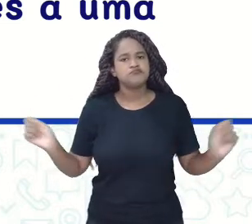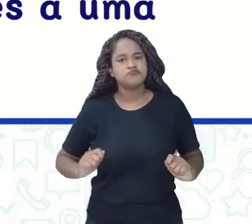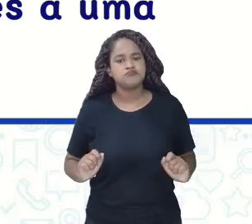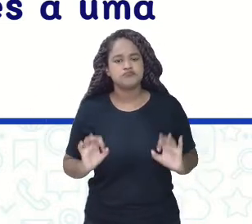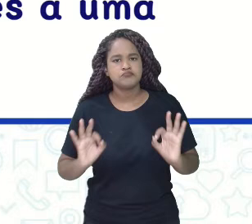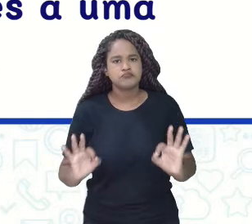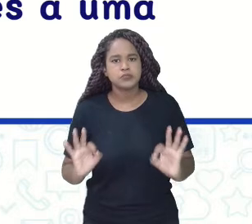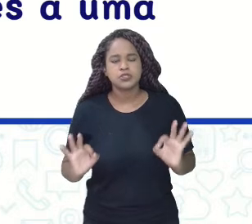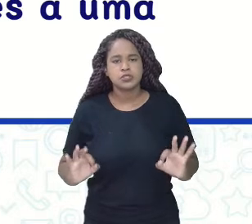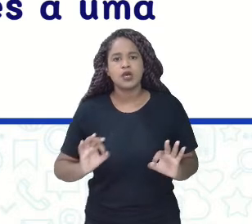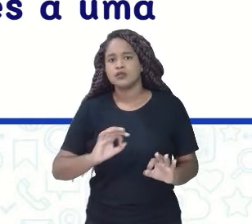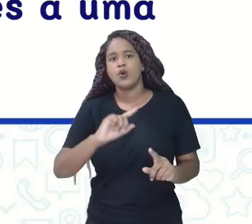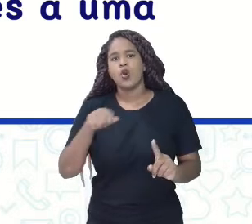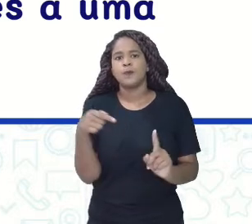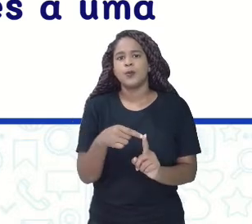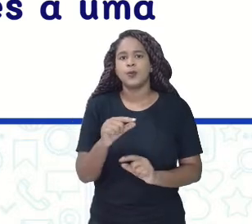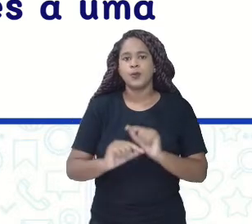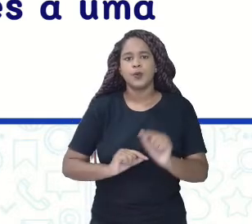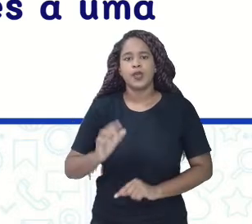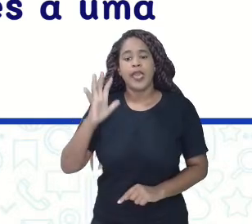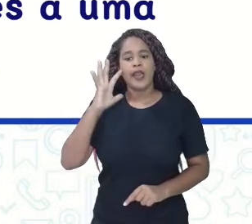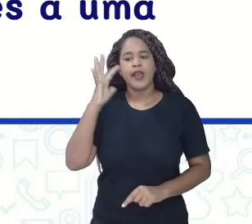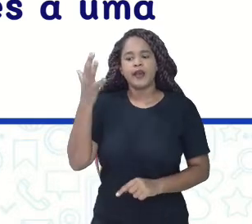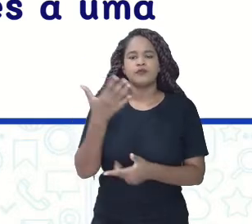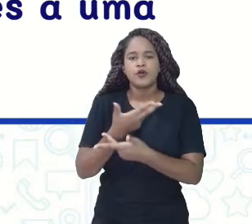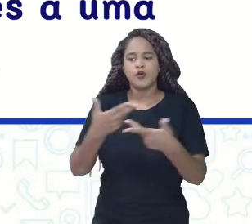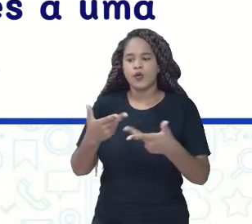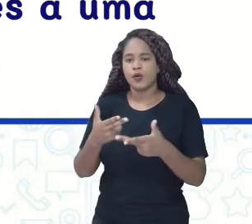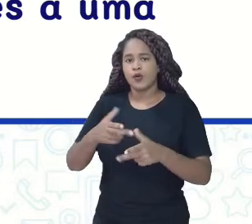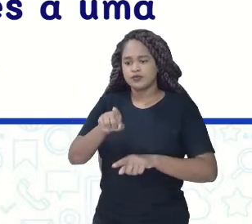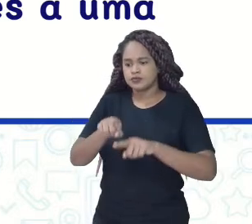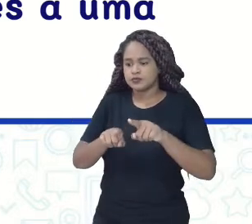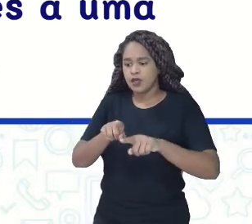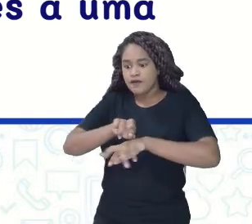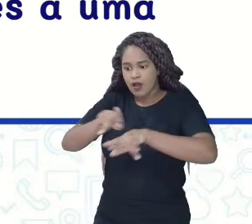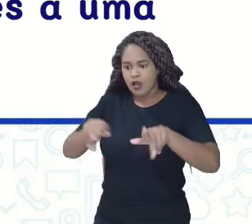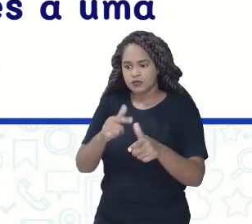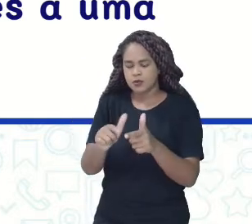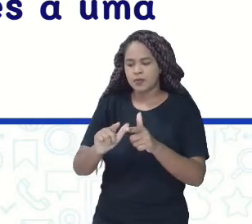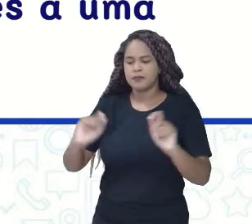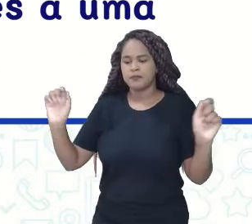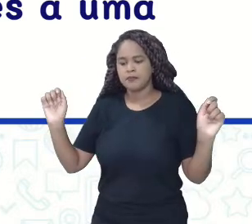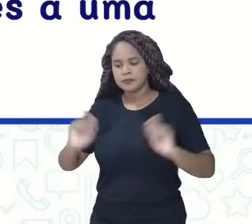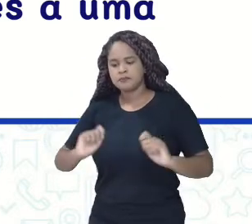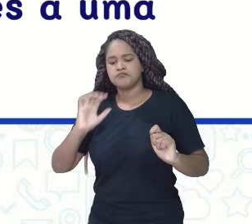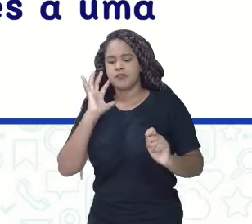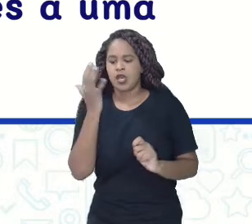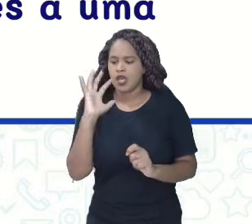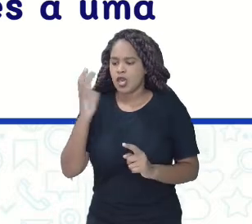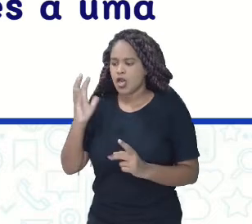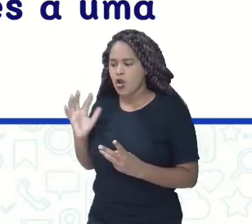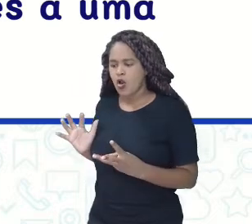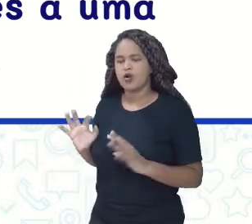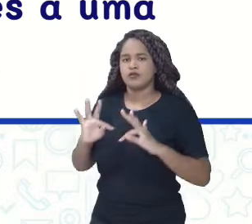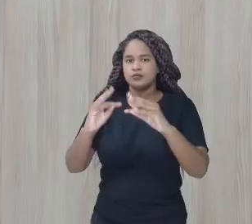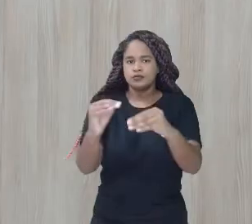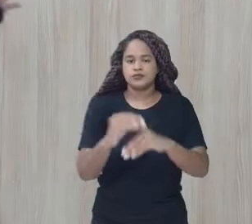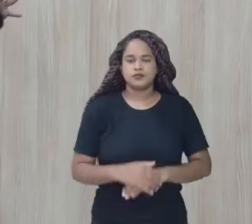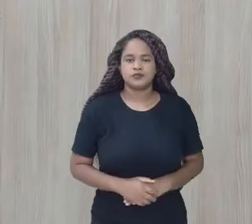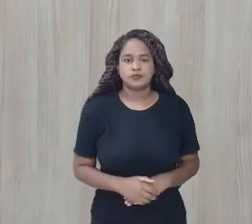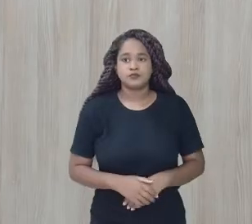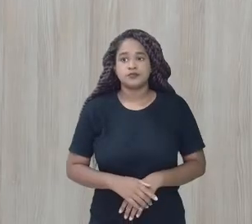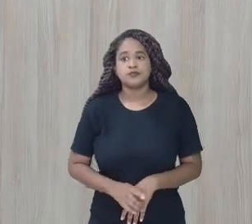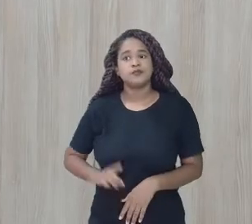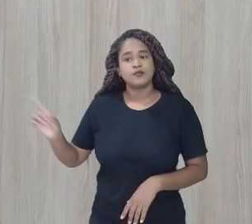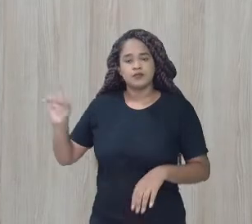eficiente, criando soluções genéricas para problemas variados, pertencentes a uma mesma classe. Aí a professora colocou um enunciado bem